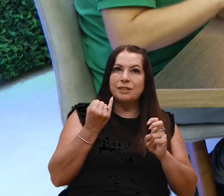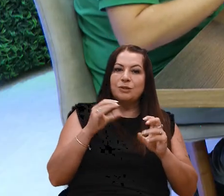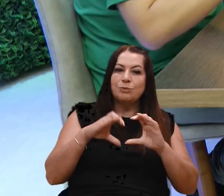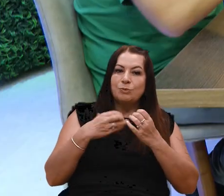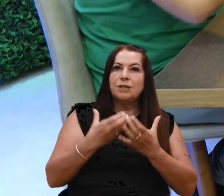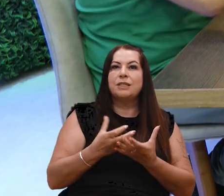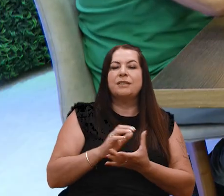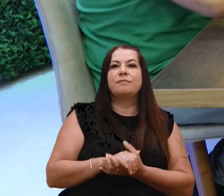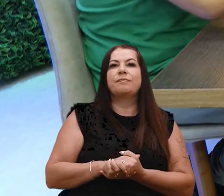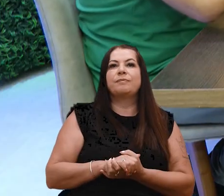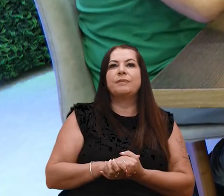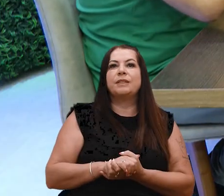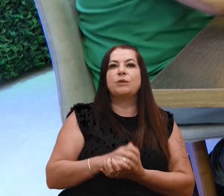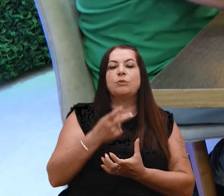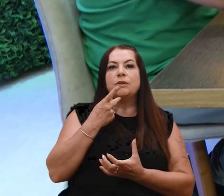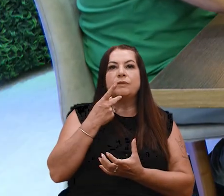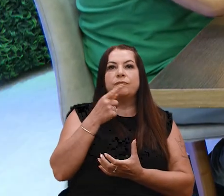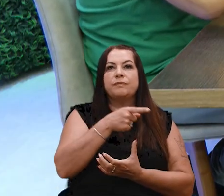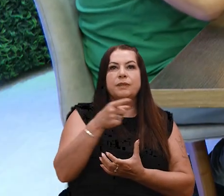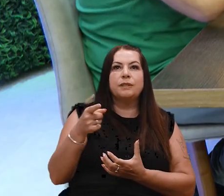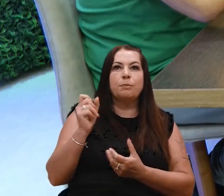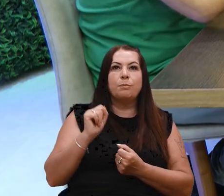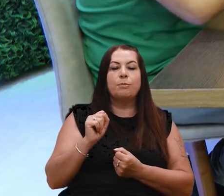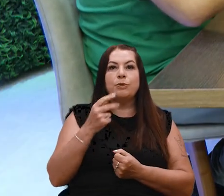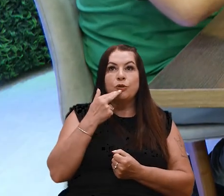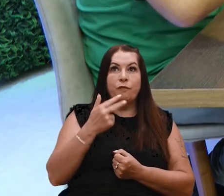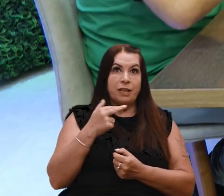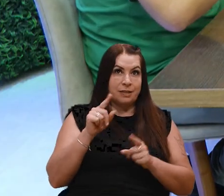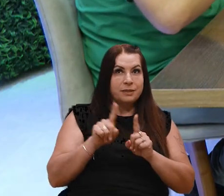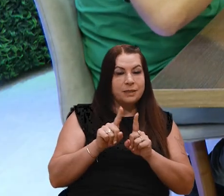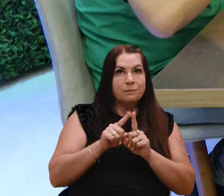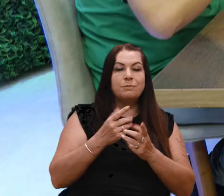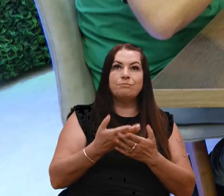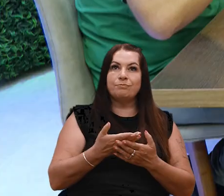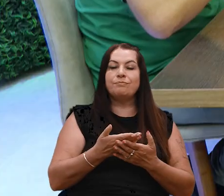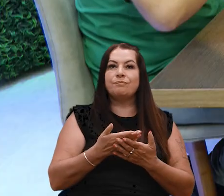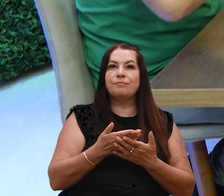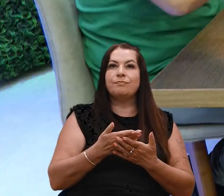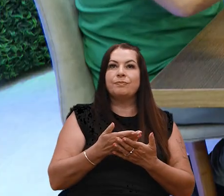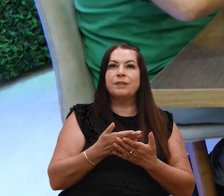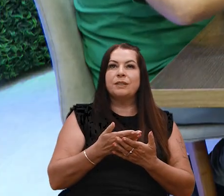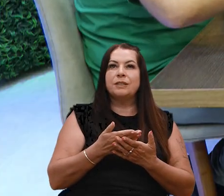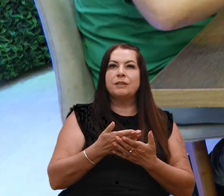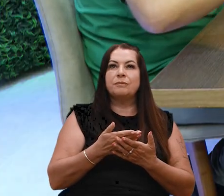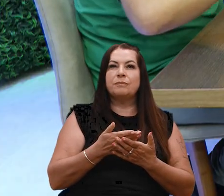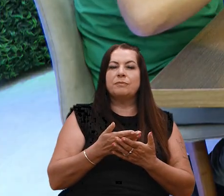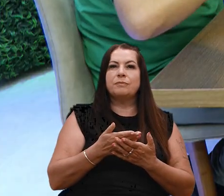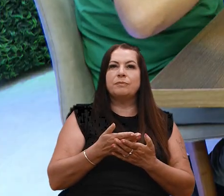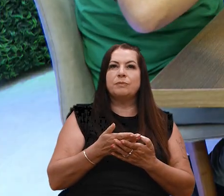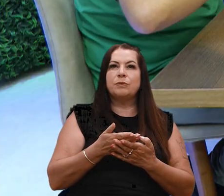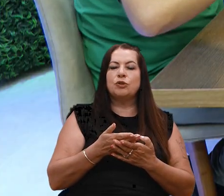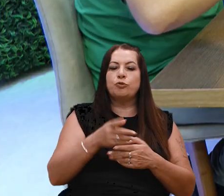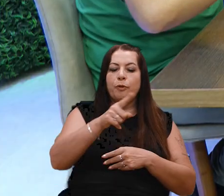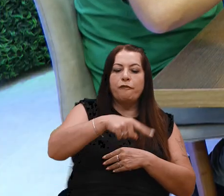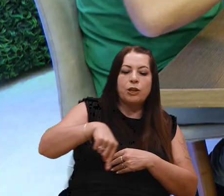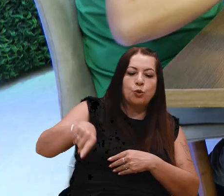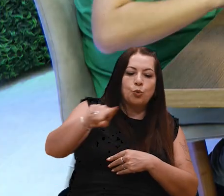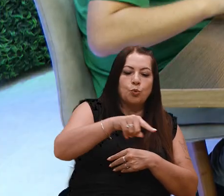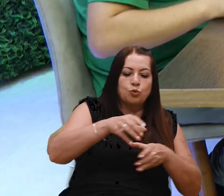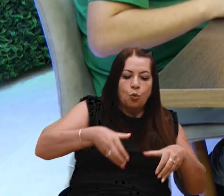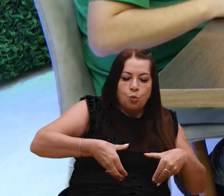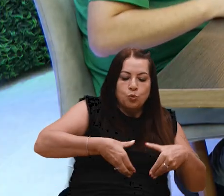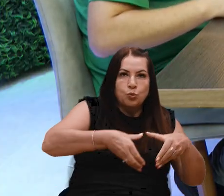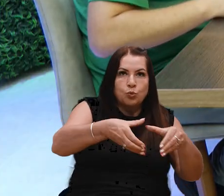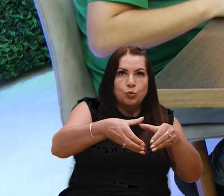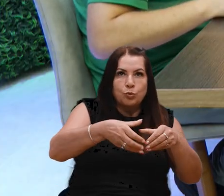comunidade. E eu queria resgatar, podemos ter novidades também de uma entrada, viaduto, algum túnel, alguma coisa ali para a